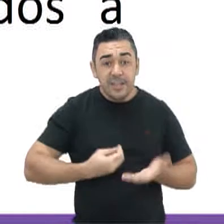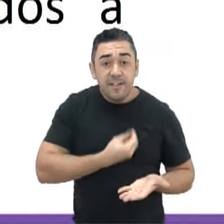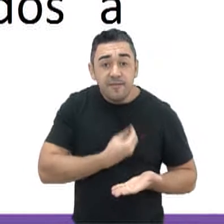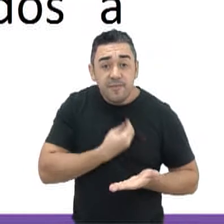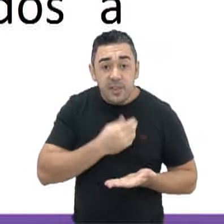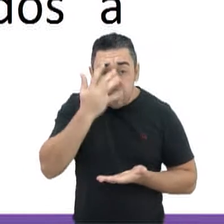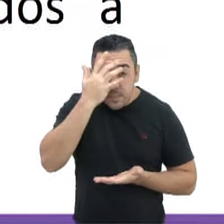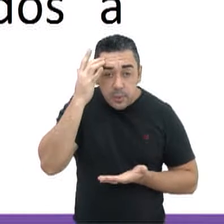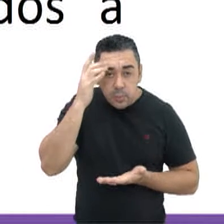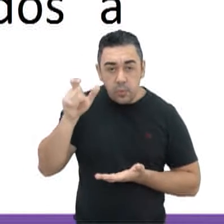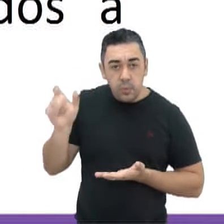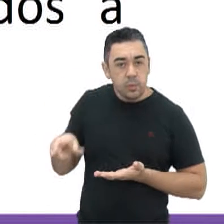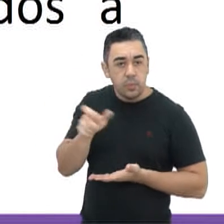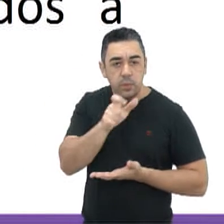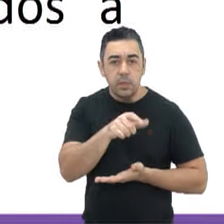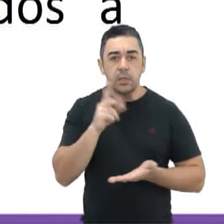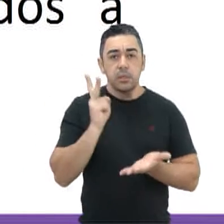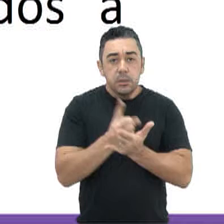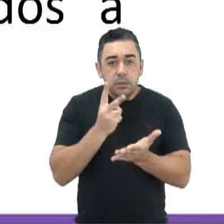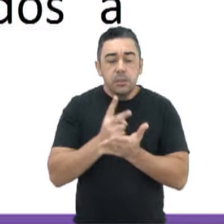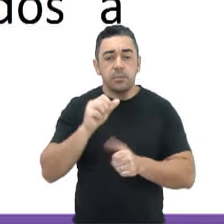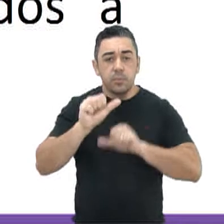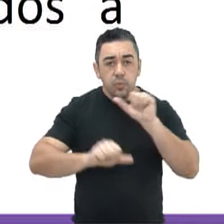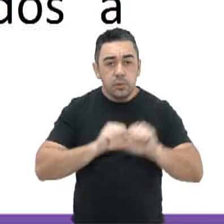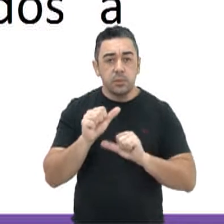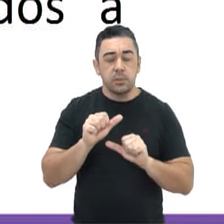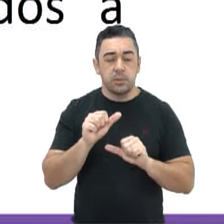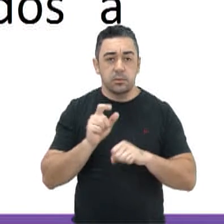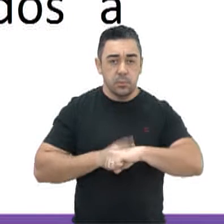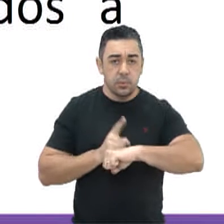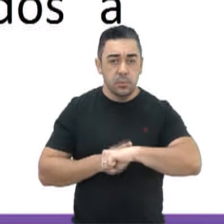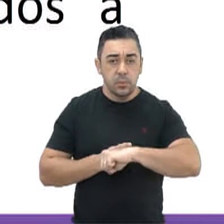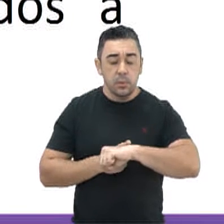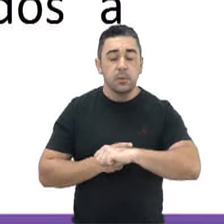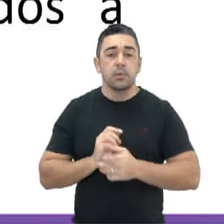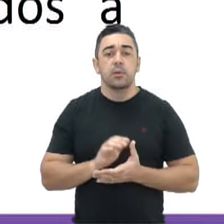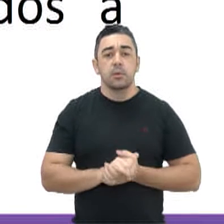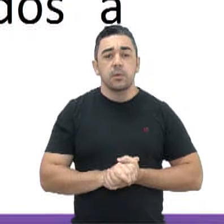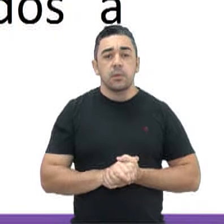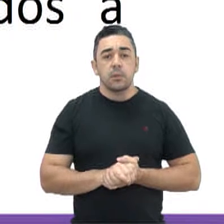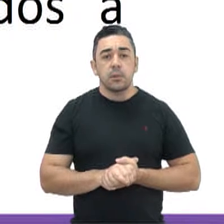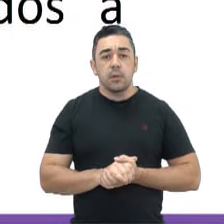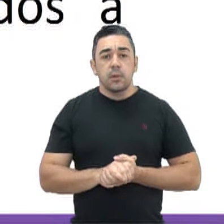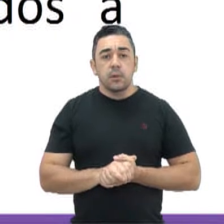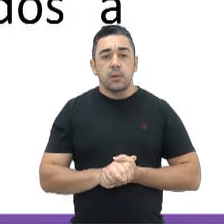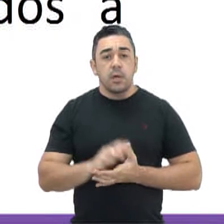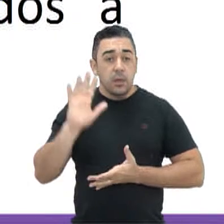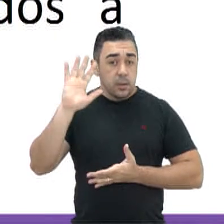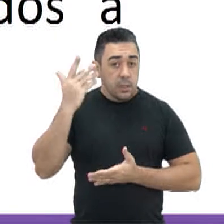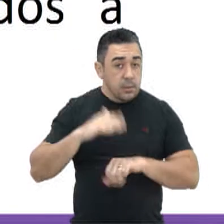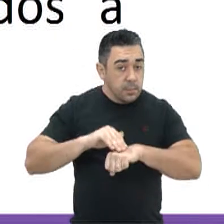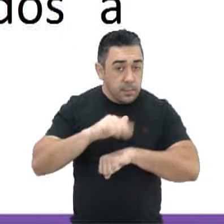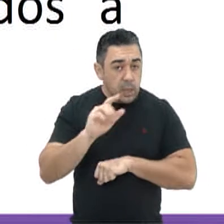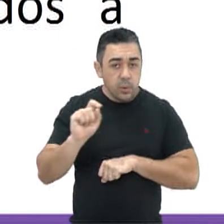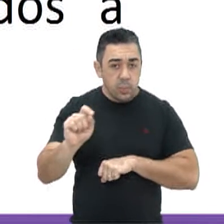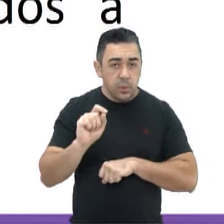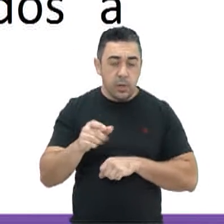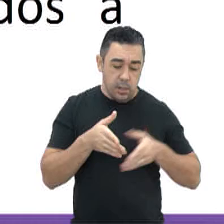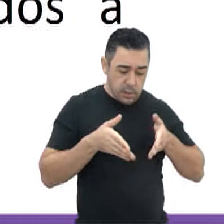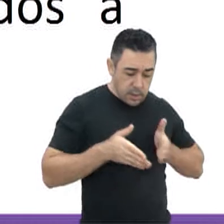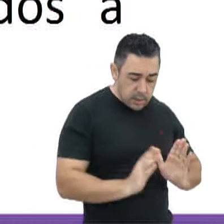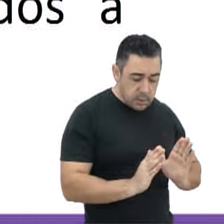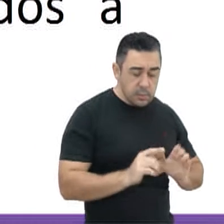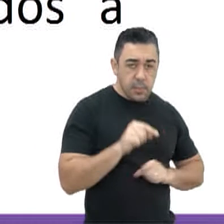então sempre ele é feito num momento de mudança. Os mais comuns são ligados a